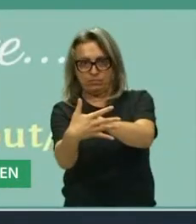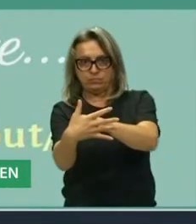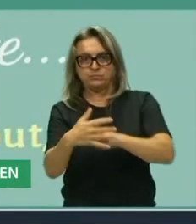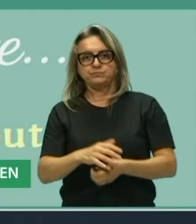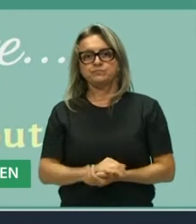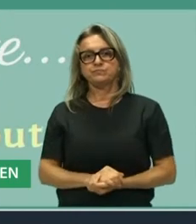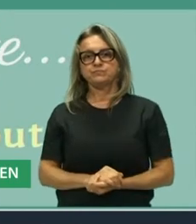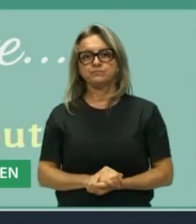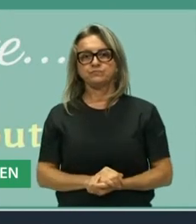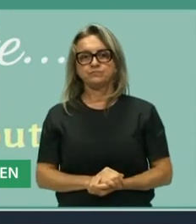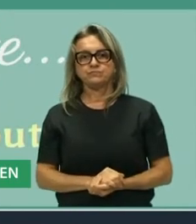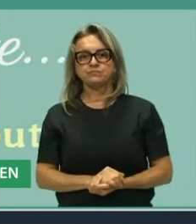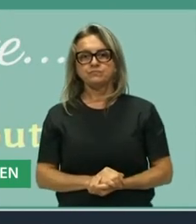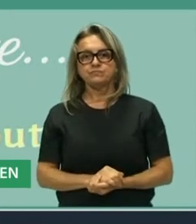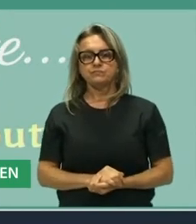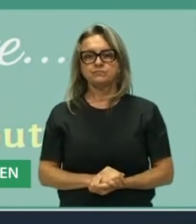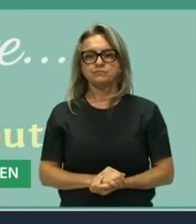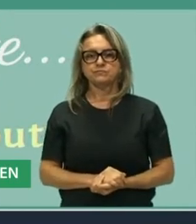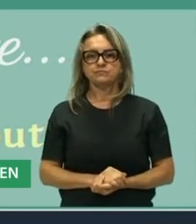Bom,